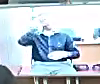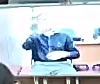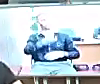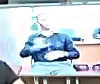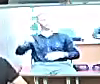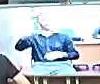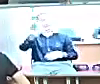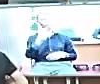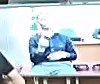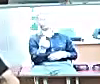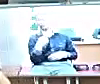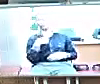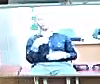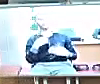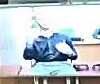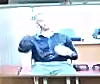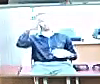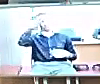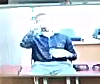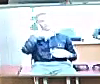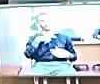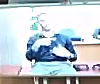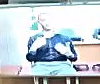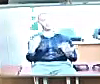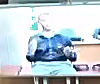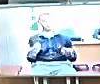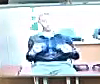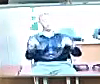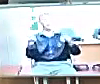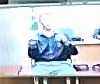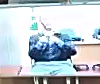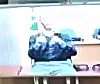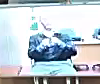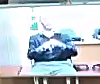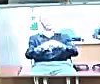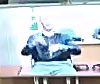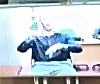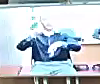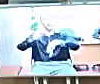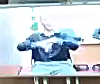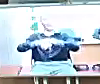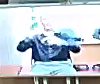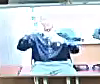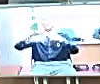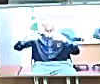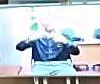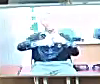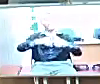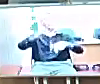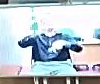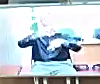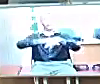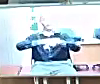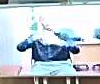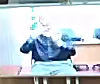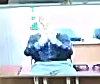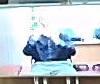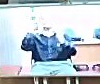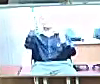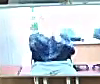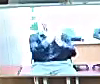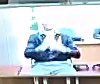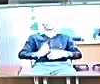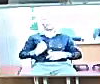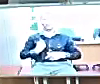colocada aqui pelo tav é e em momentos de crise é momento que eu acho que tem que ser mais participação